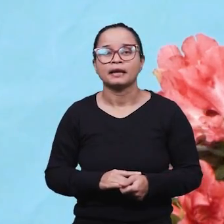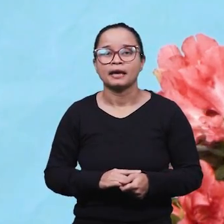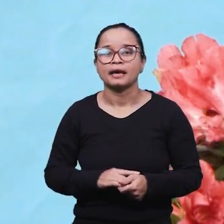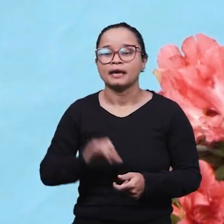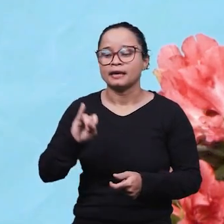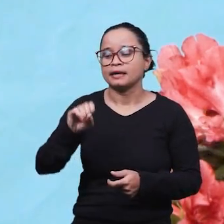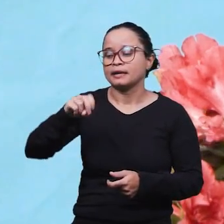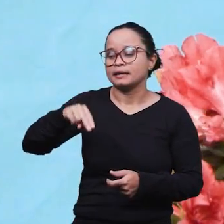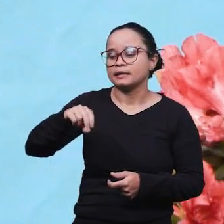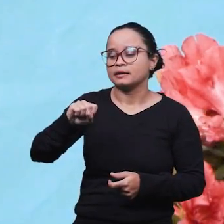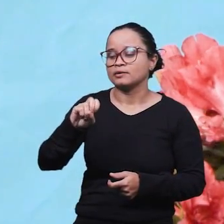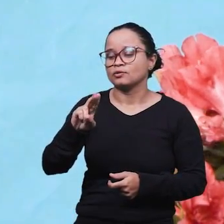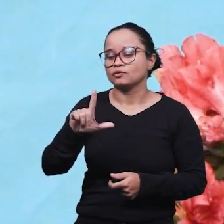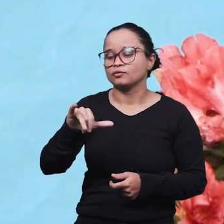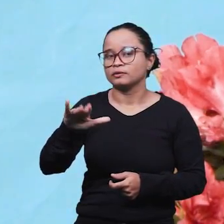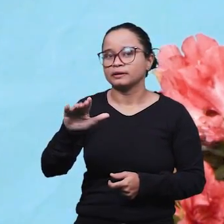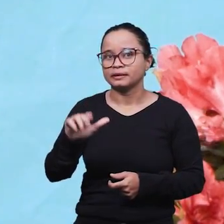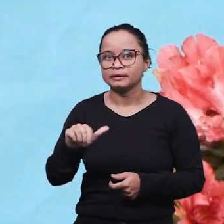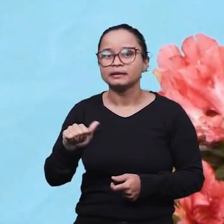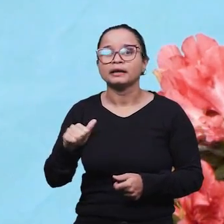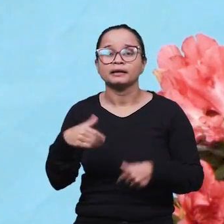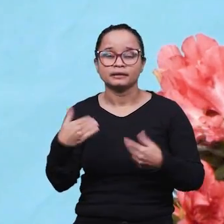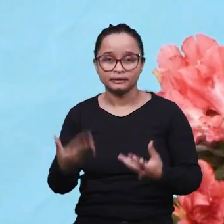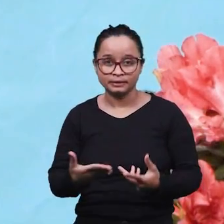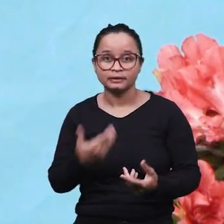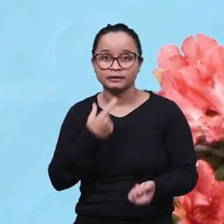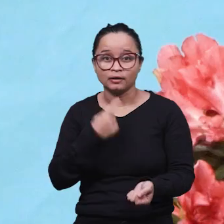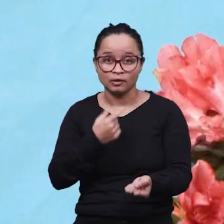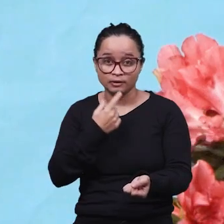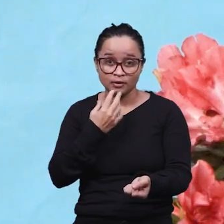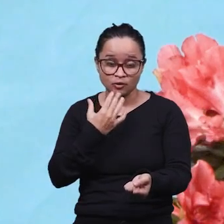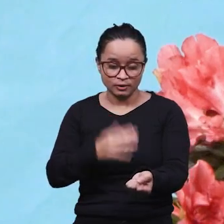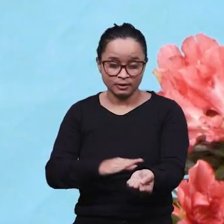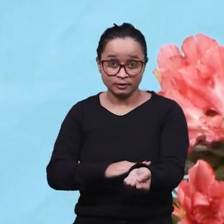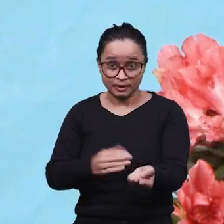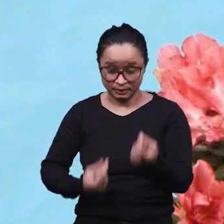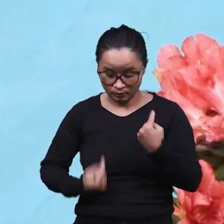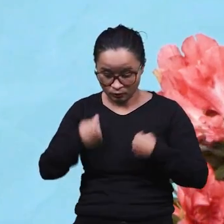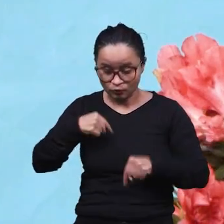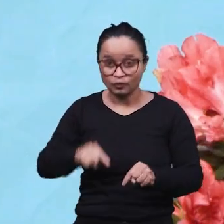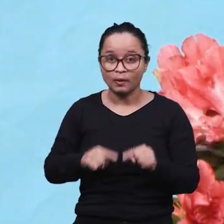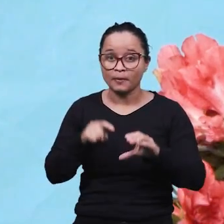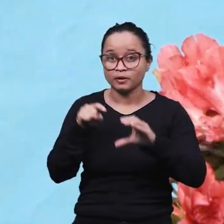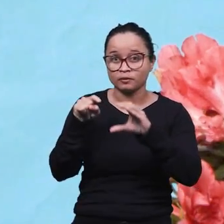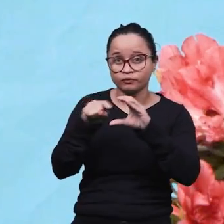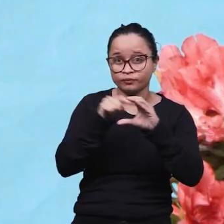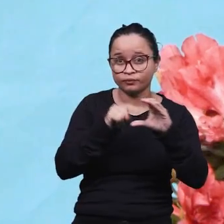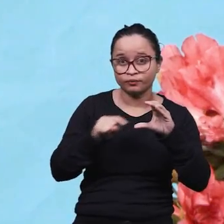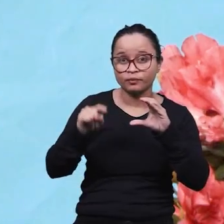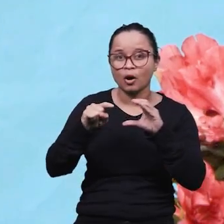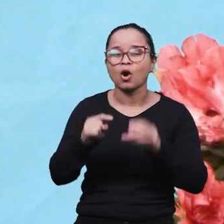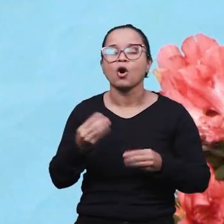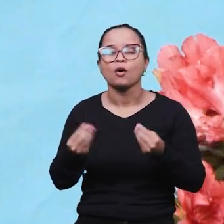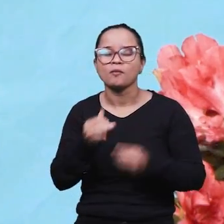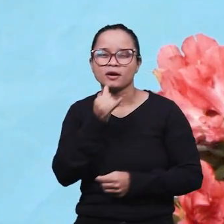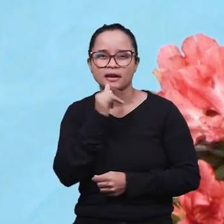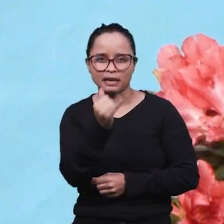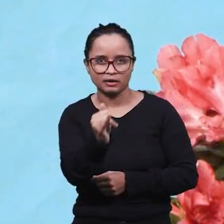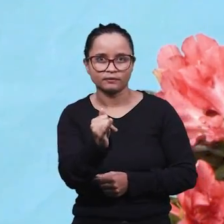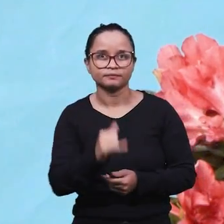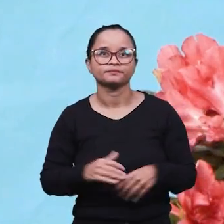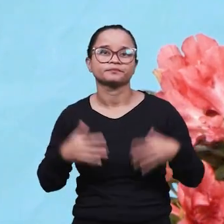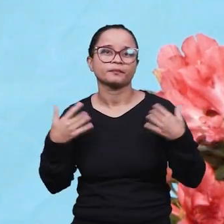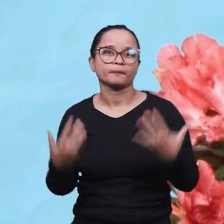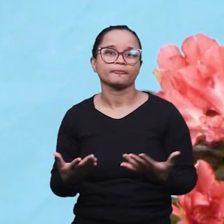tem a função de carregar a glicose sanguínea e jogar essa glicose para dentro da célula para ser usada como forma de energia, né? E